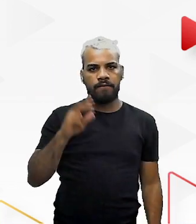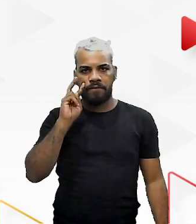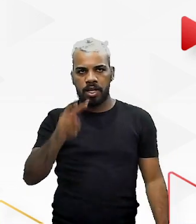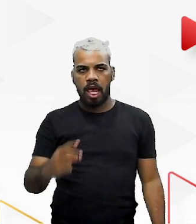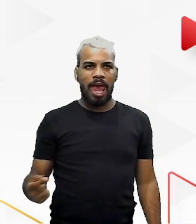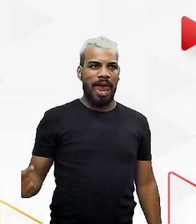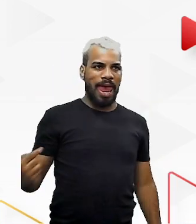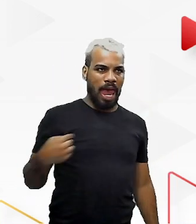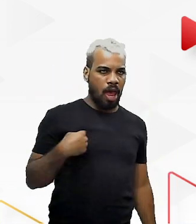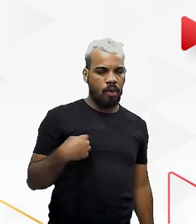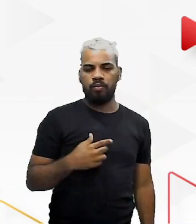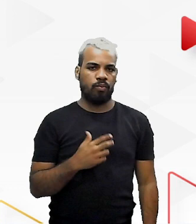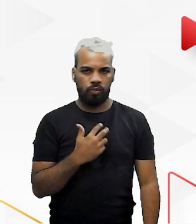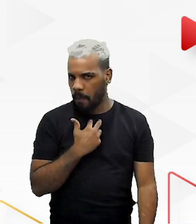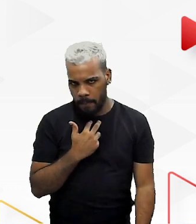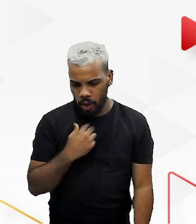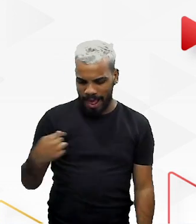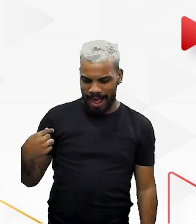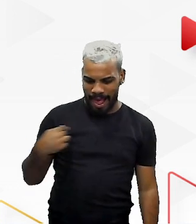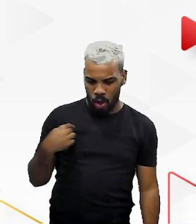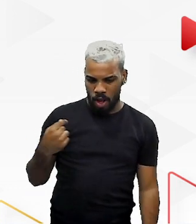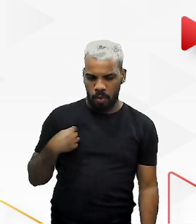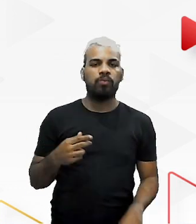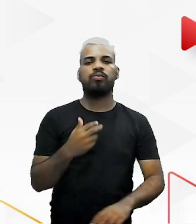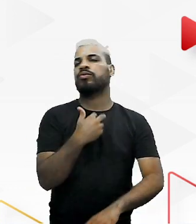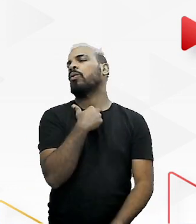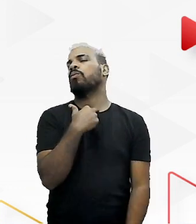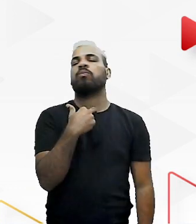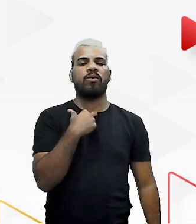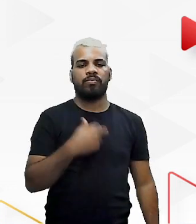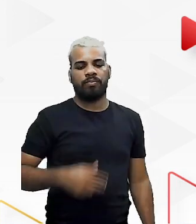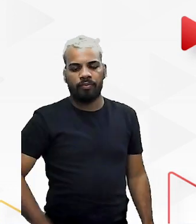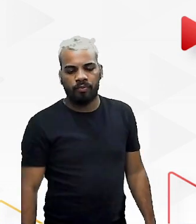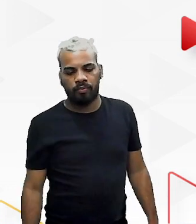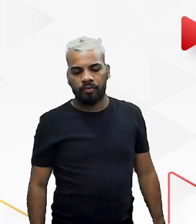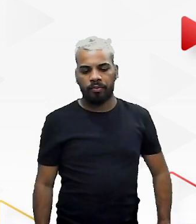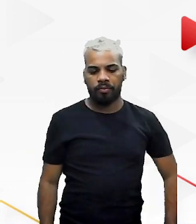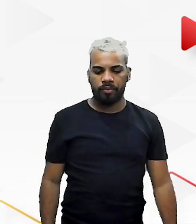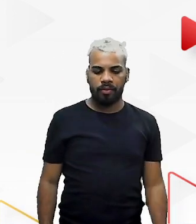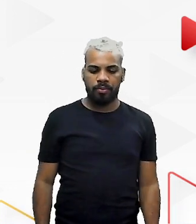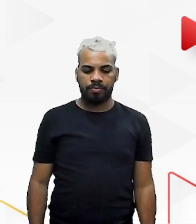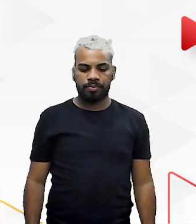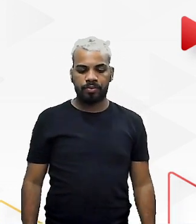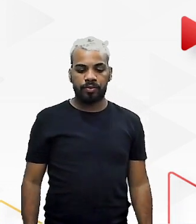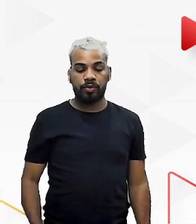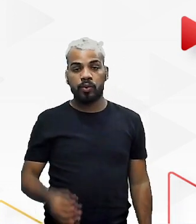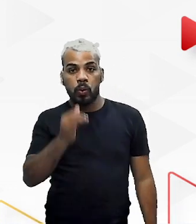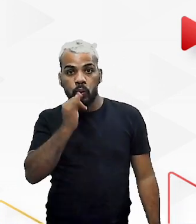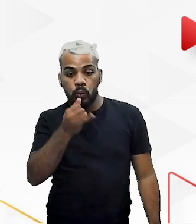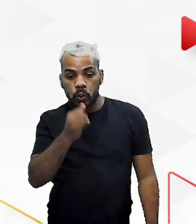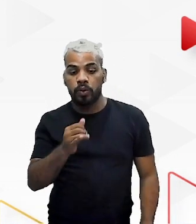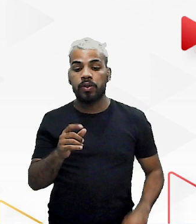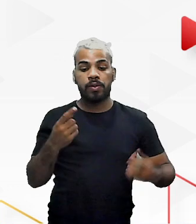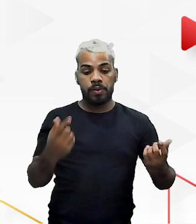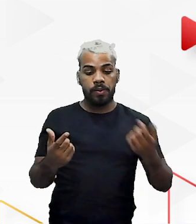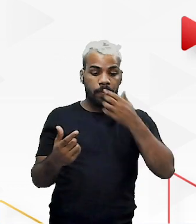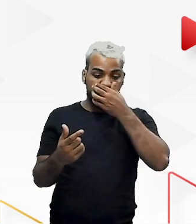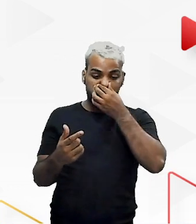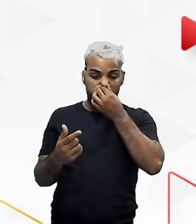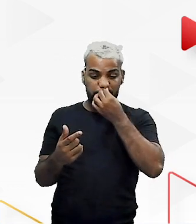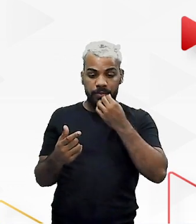descrevendo o fato, alguém que está narrando. O discurso, muitas vezes, pode ser